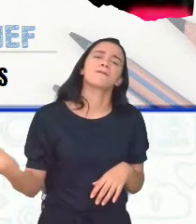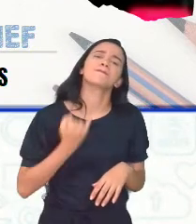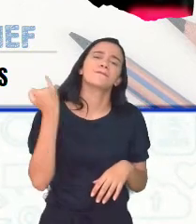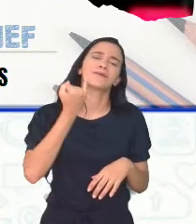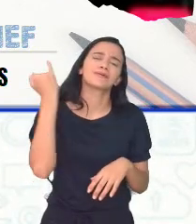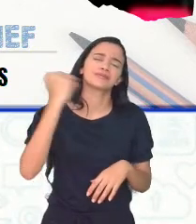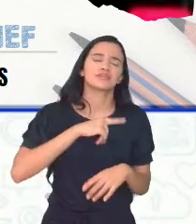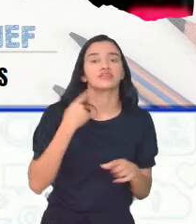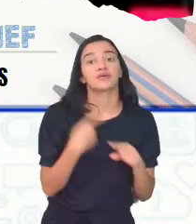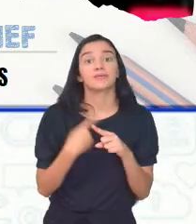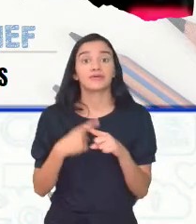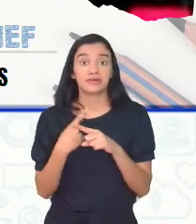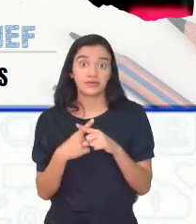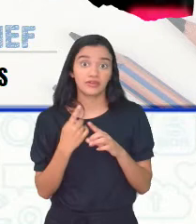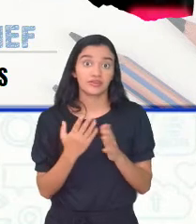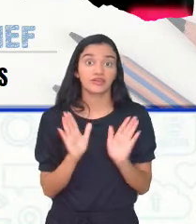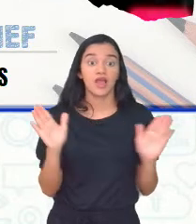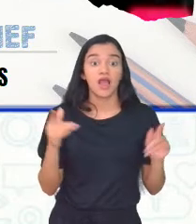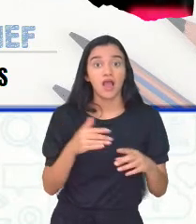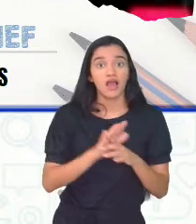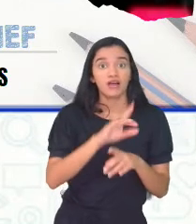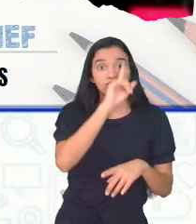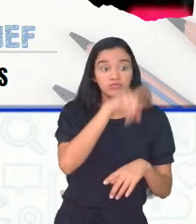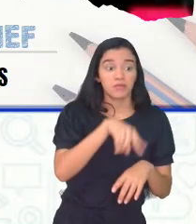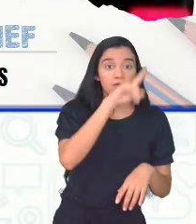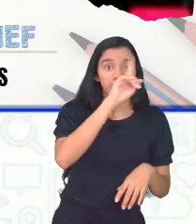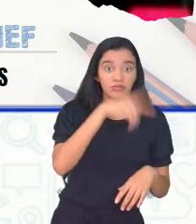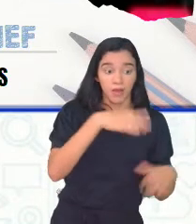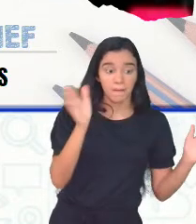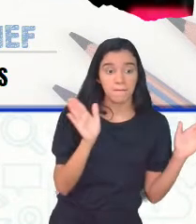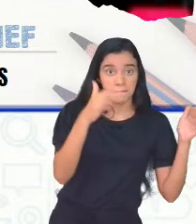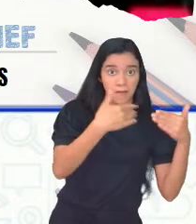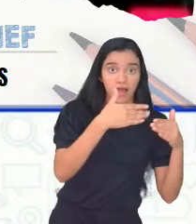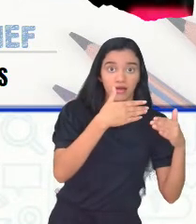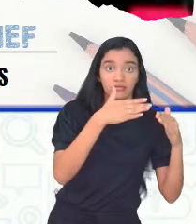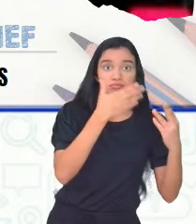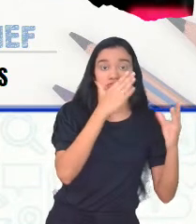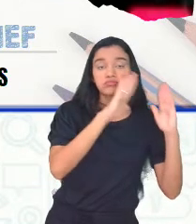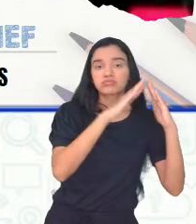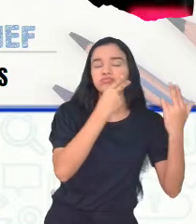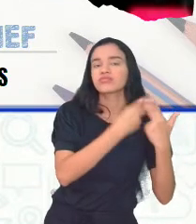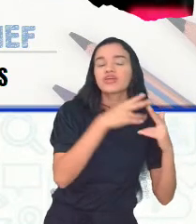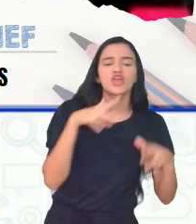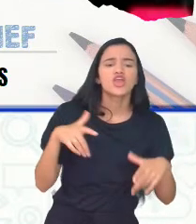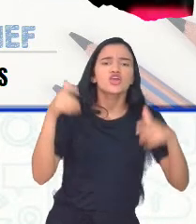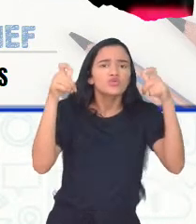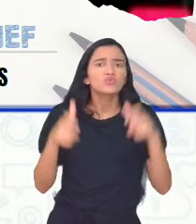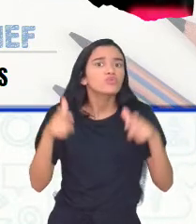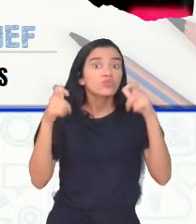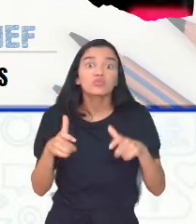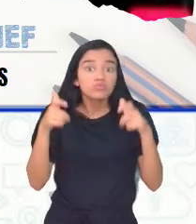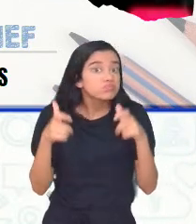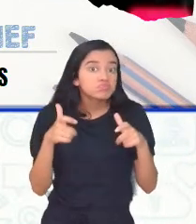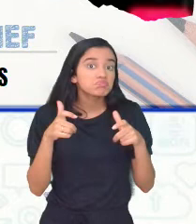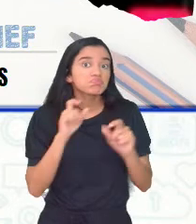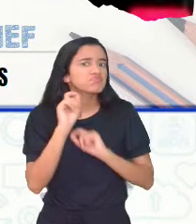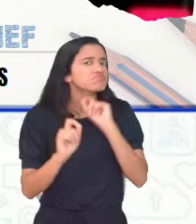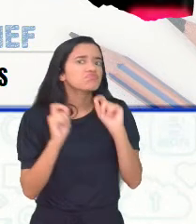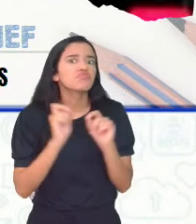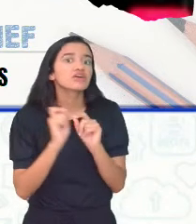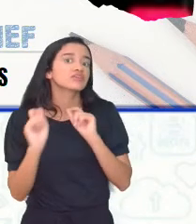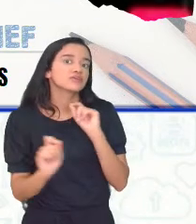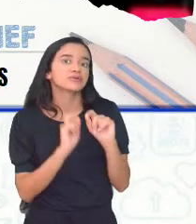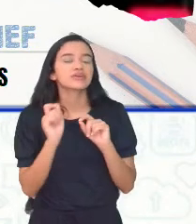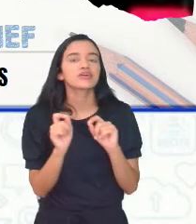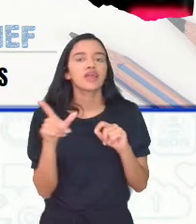aqui, porque desativaram a casa de detenção e o que fazer com aquele espaço tão grande? Já ele